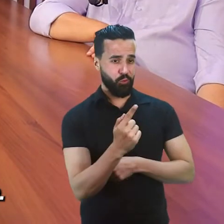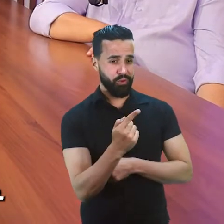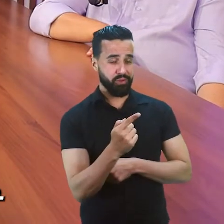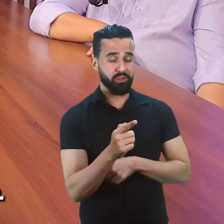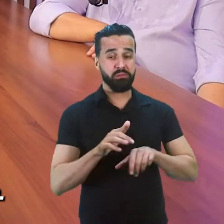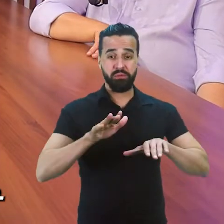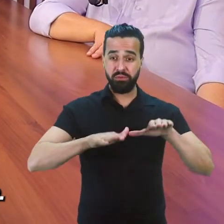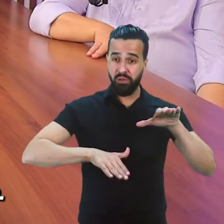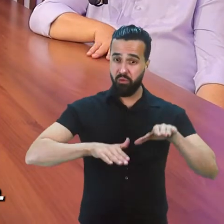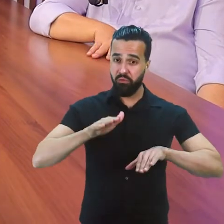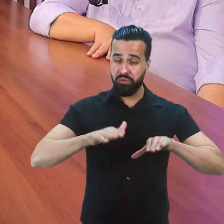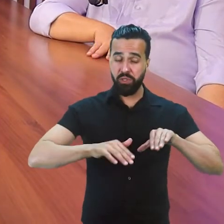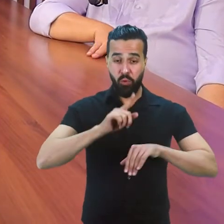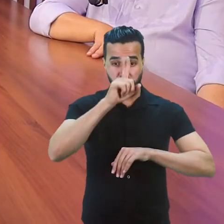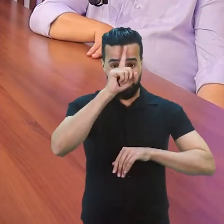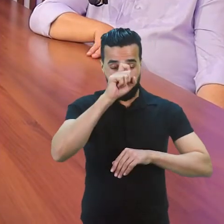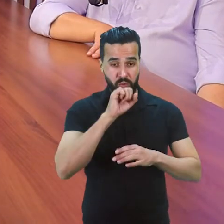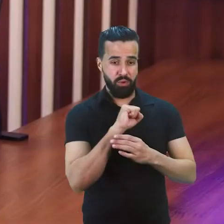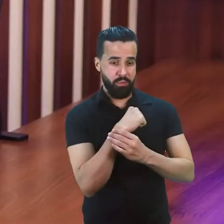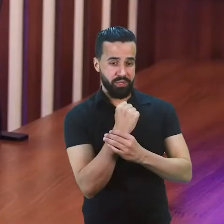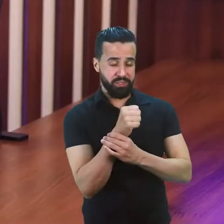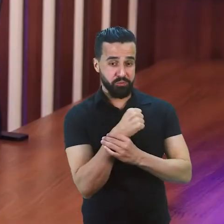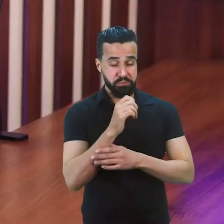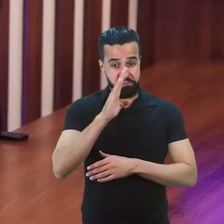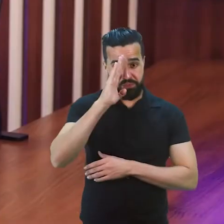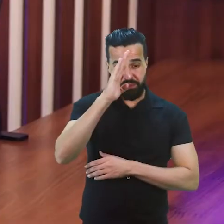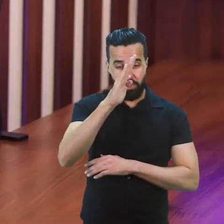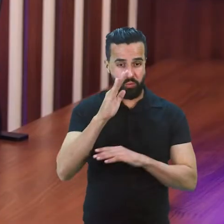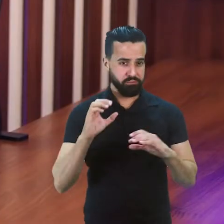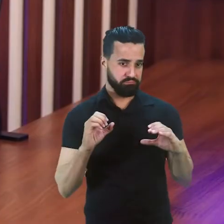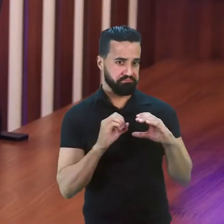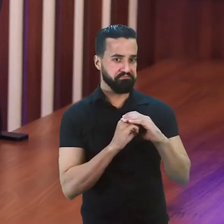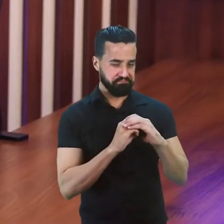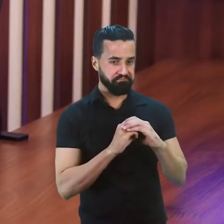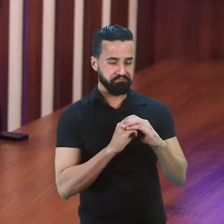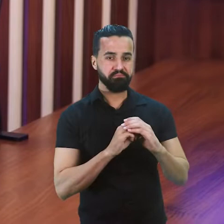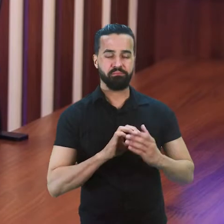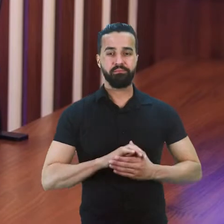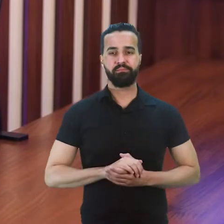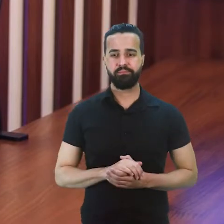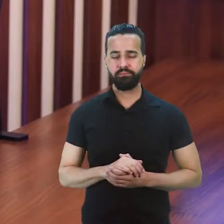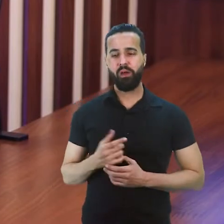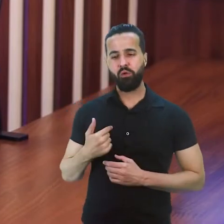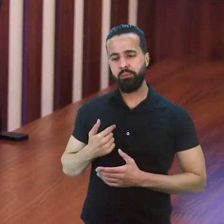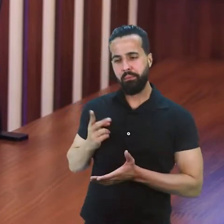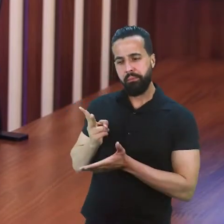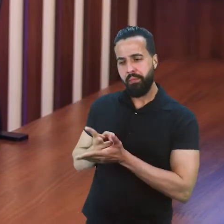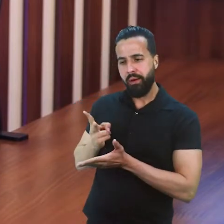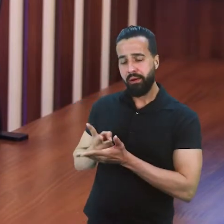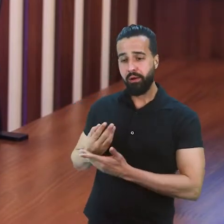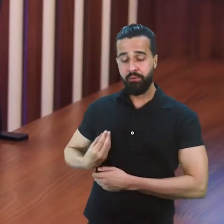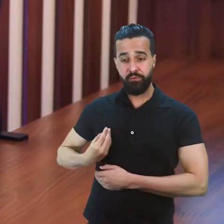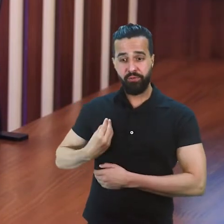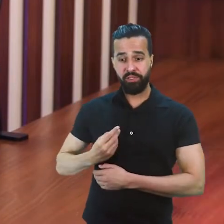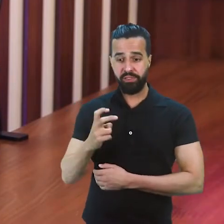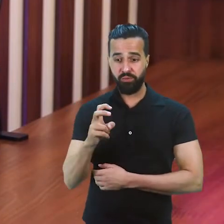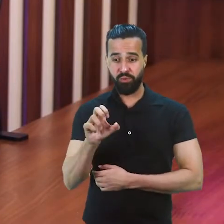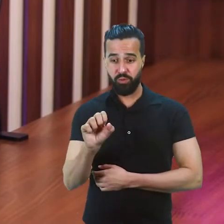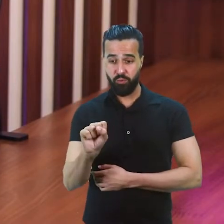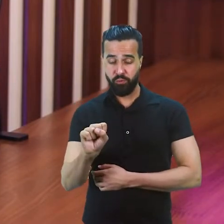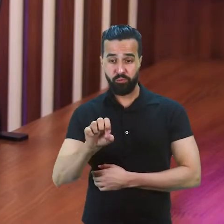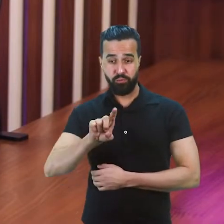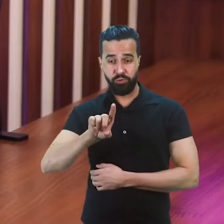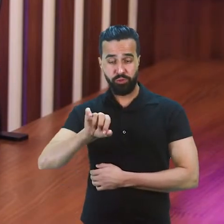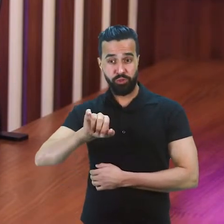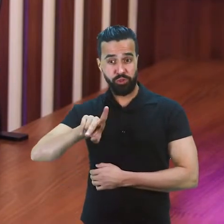maiores aqui do Centro-Oeste. Aham. E aí, fiquei 58 dias internado no CRE, fazendo reabilitação. Sua reabilitação foi